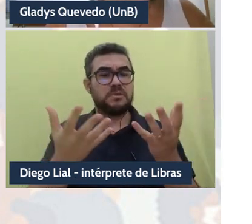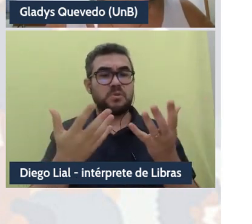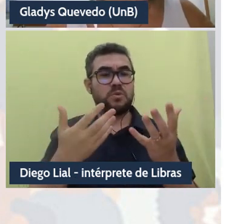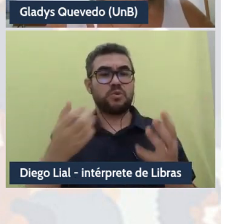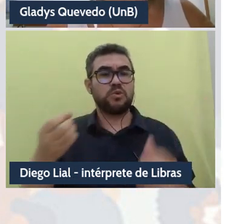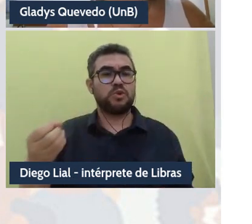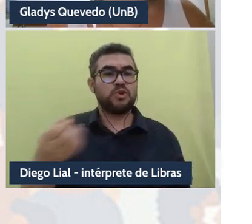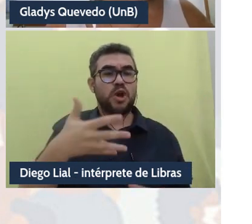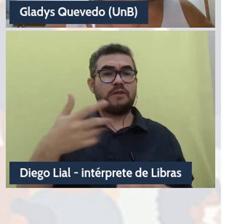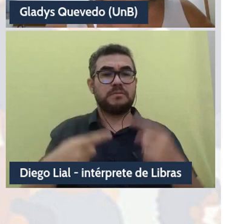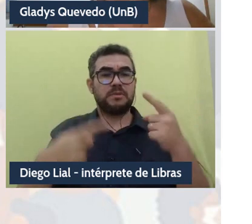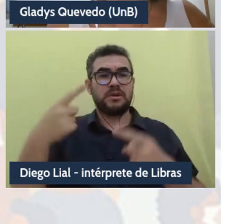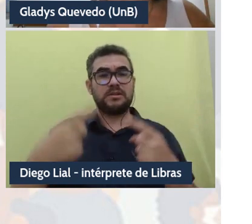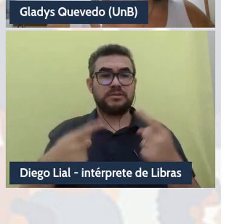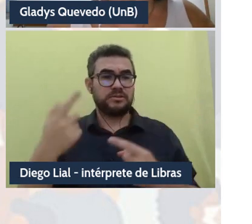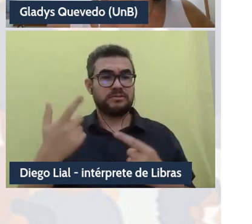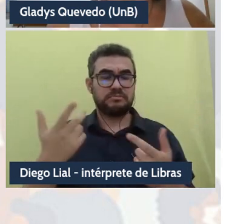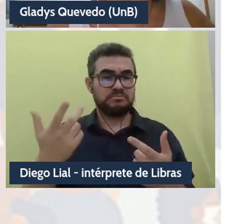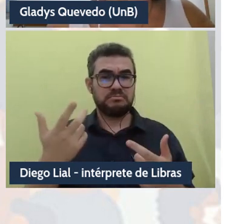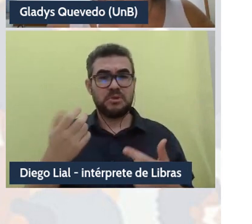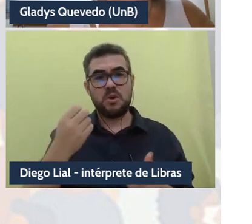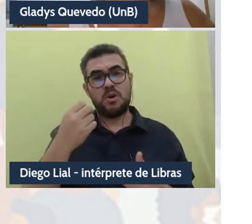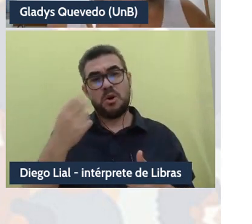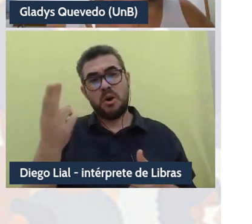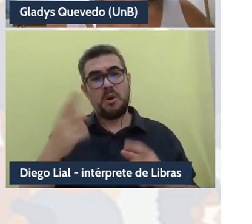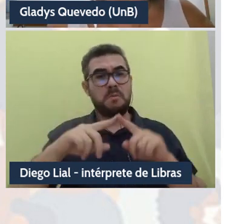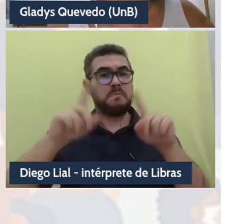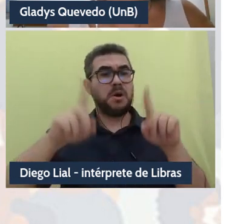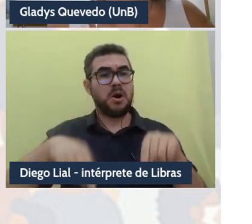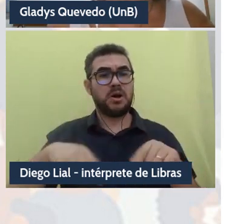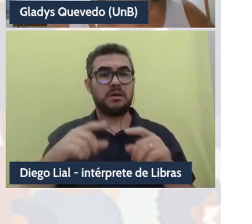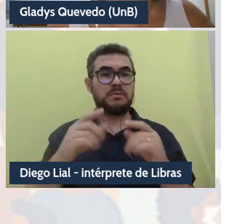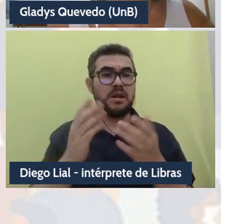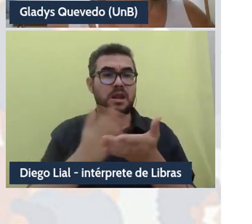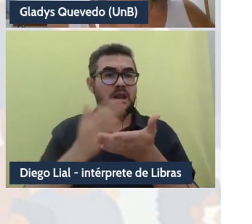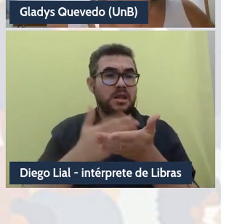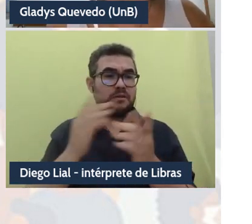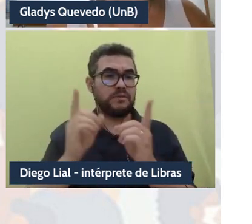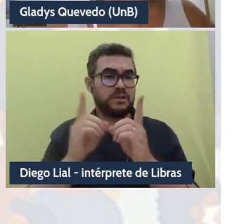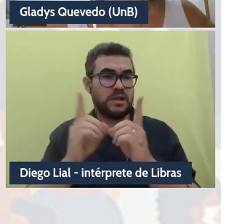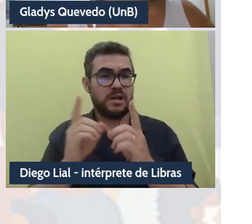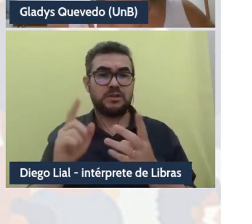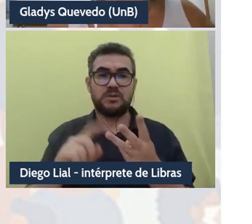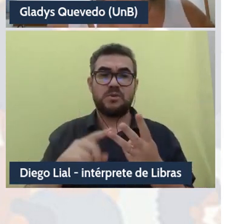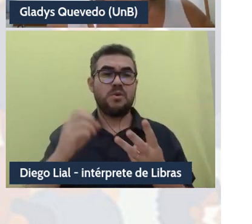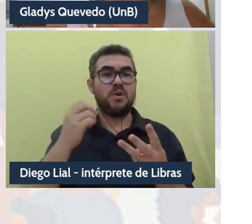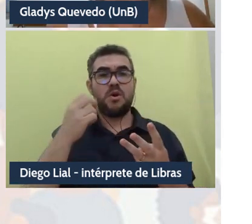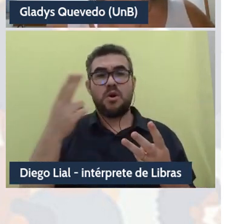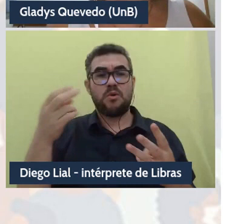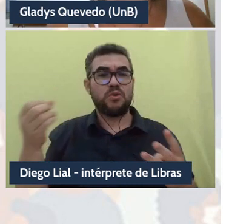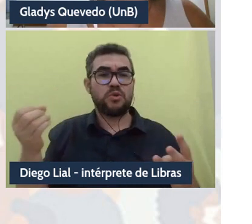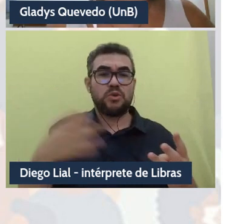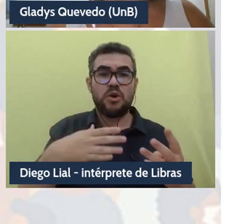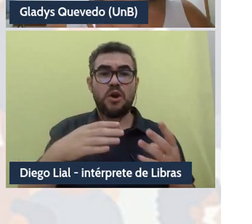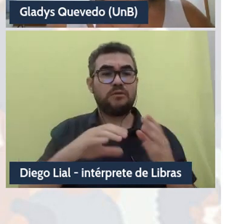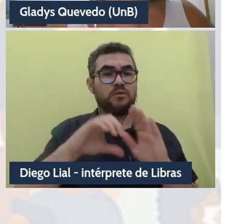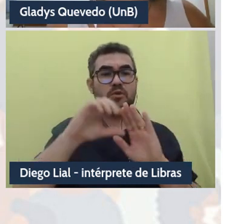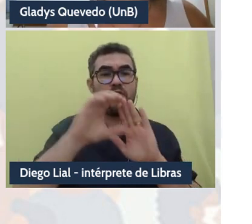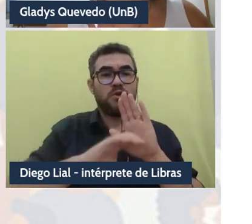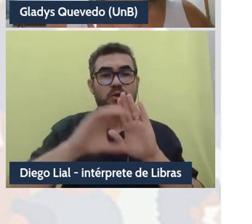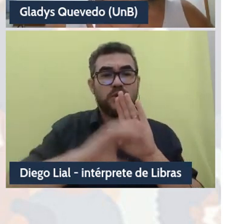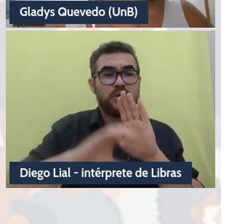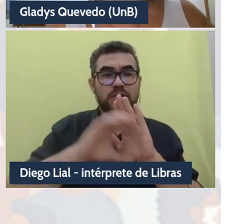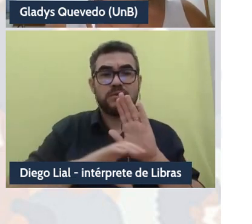livro didático que seja, ou de um documento que representa um currículo nacional num sistema educacional, qual o